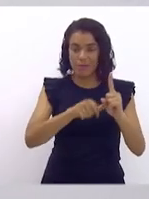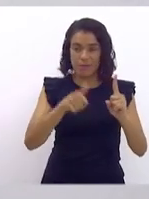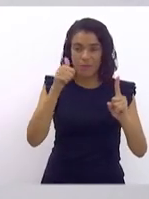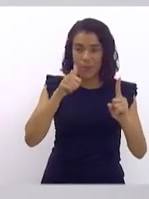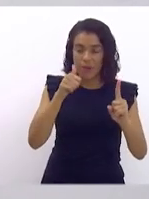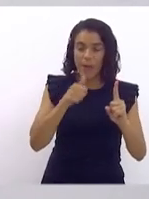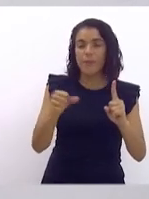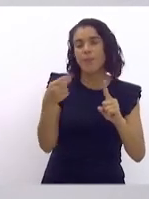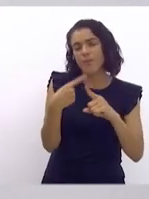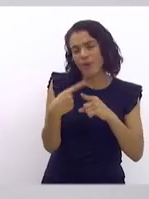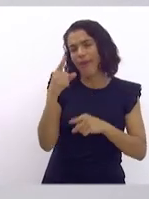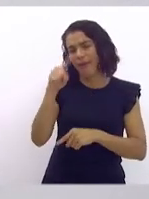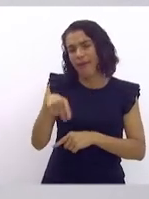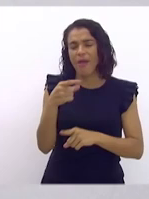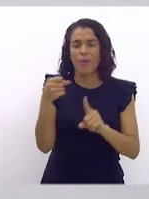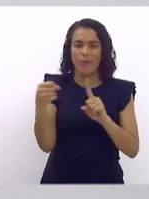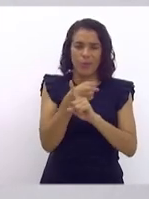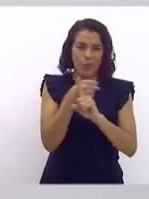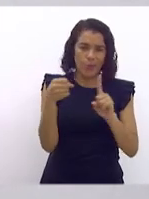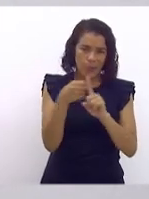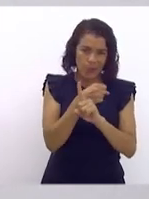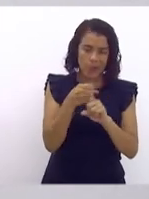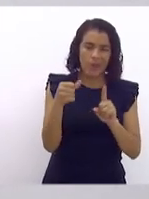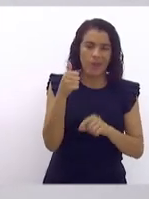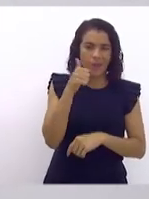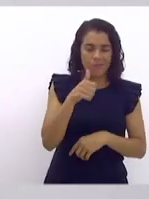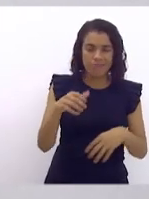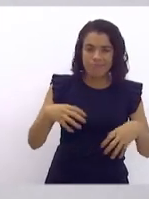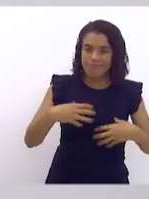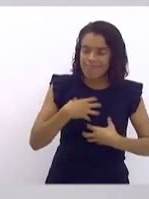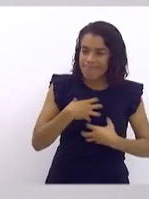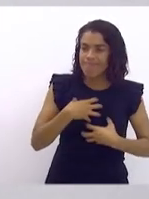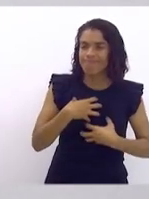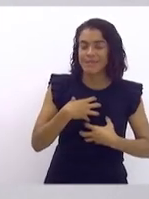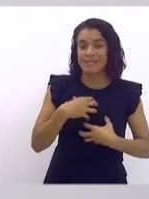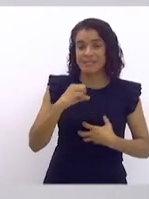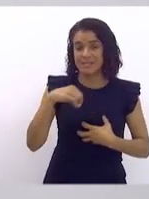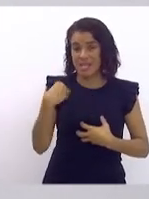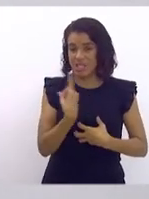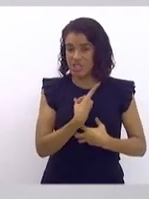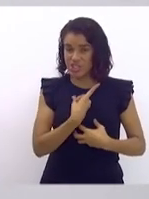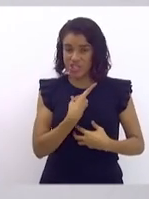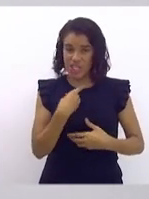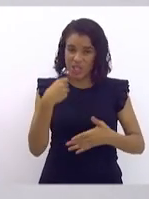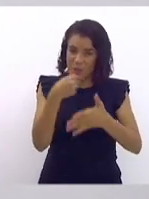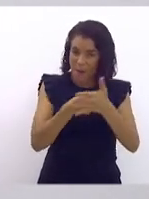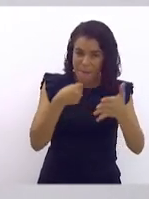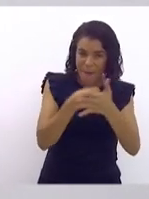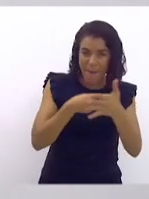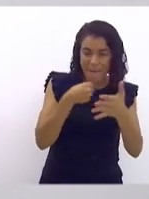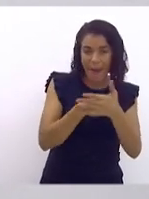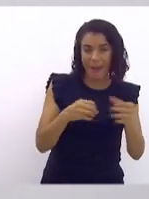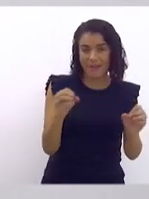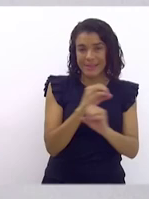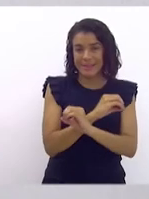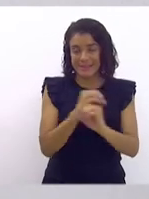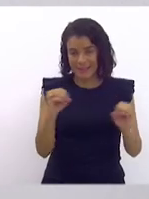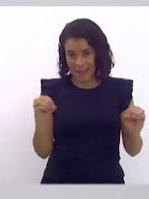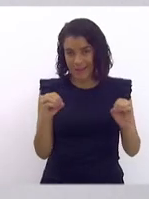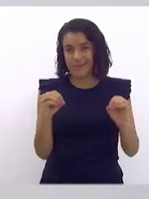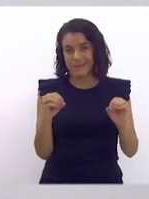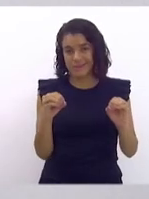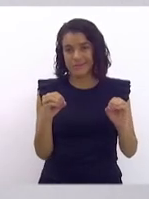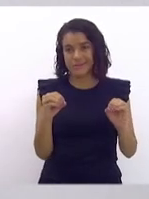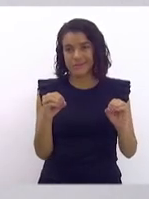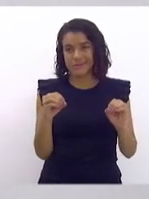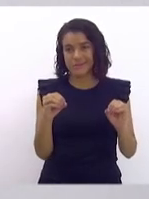uma tortura que as mulheres vêm vivendo, e que, se a gente não combater de fato um mecanismo robusto, como o que já existe aqui na